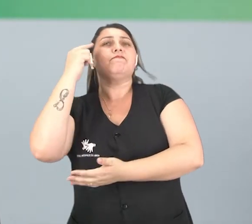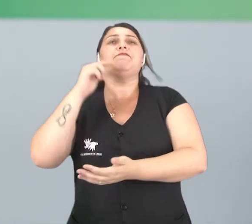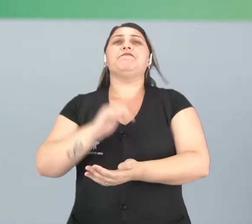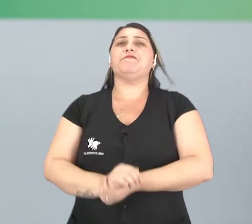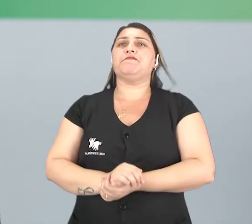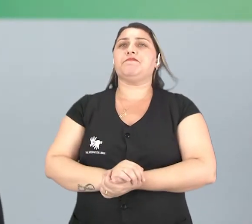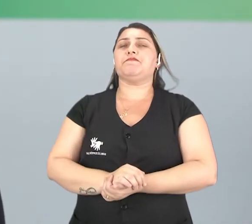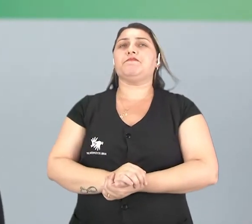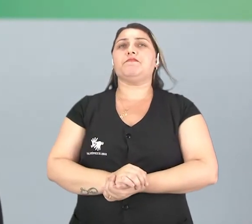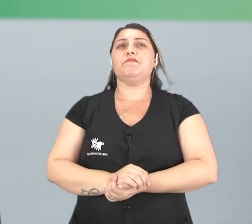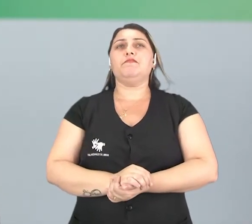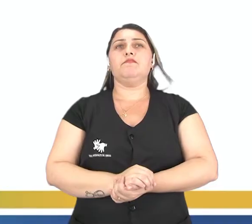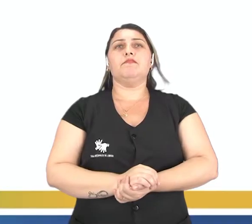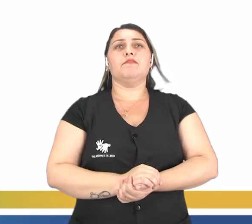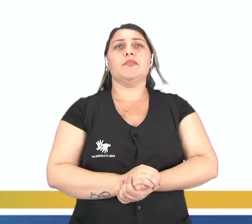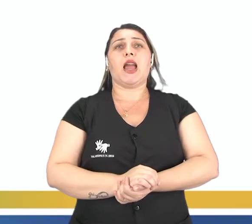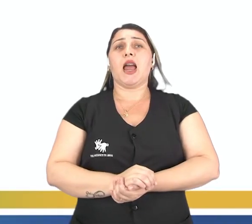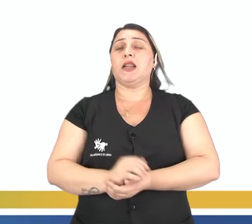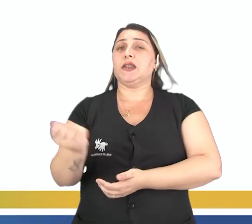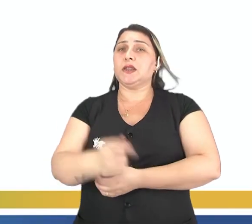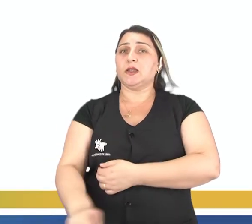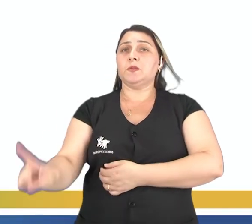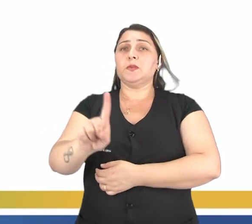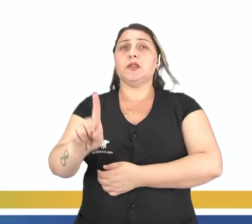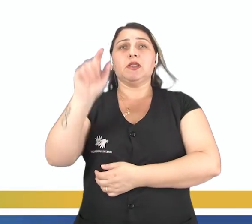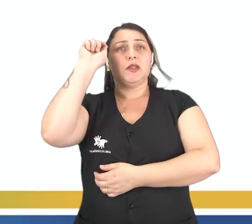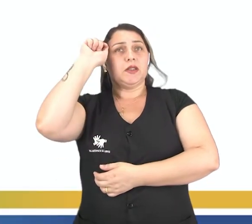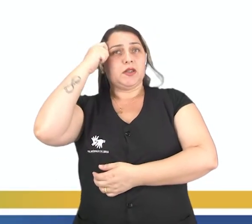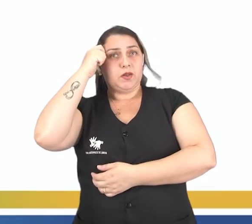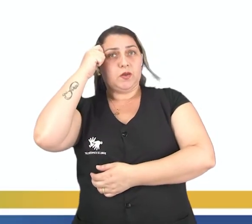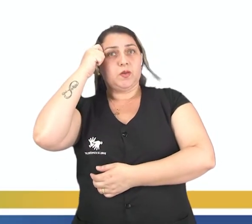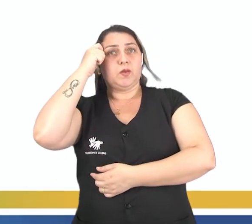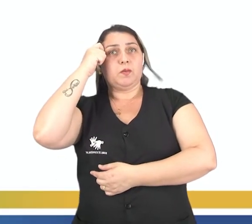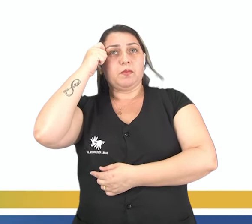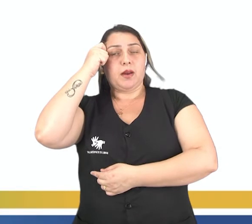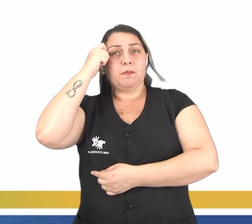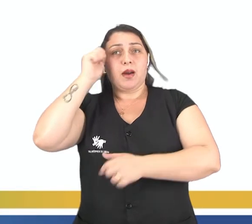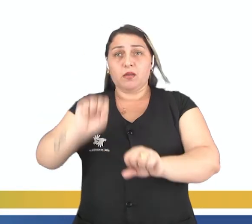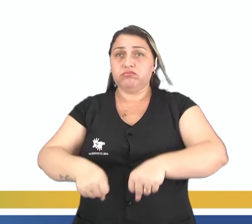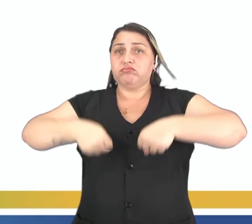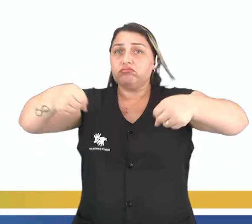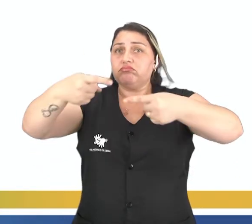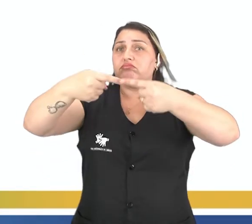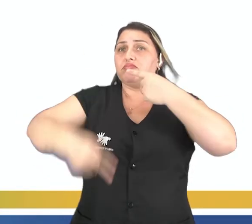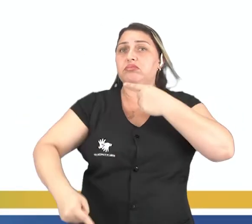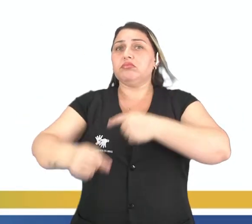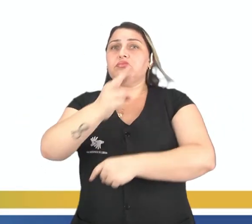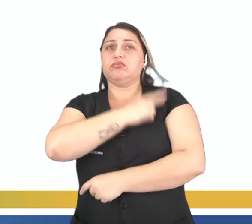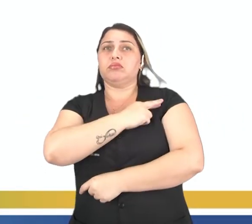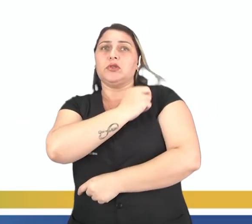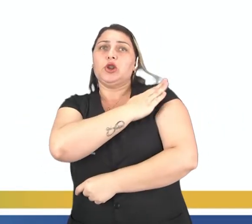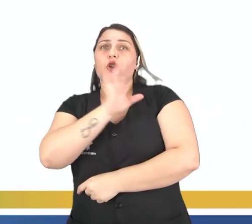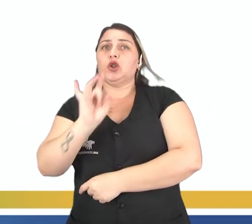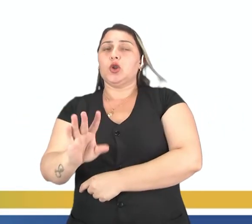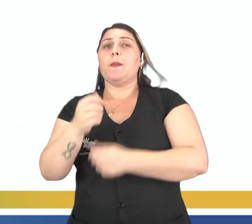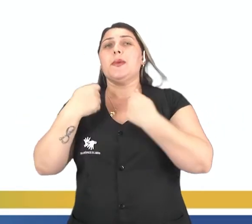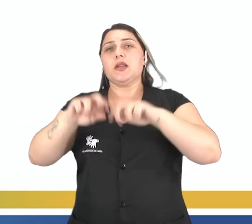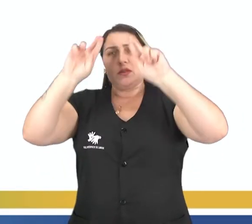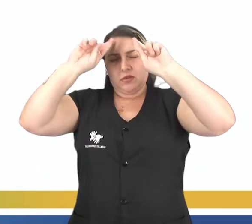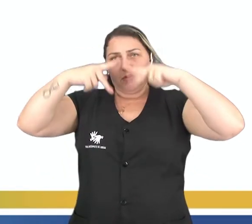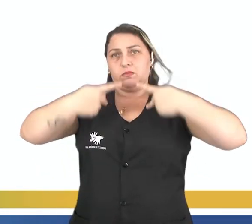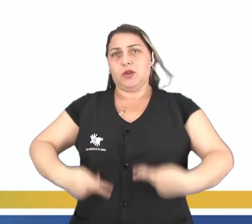que é a seguinte frase: não precisa ser negro para lutar contra o racismo, só precisa ser